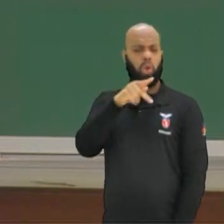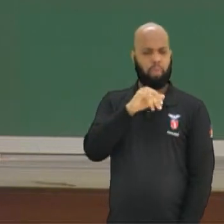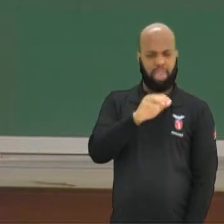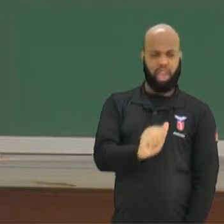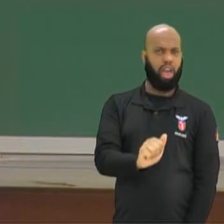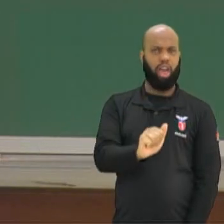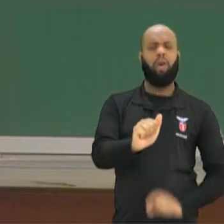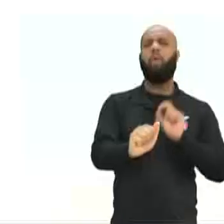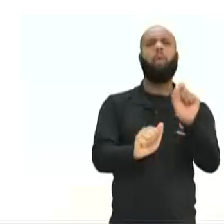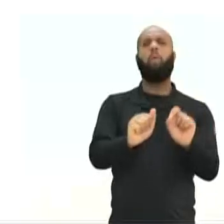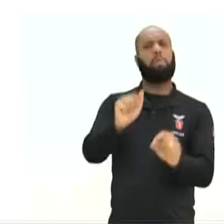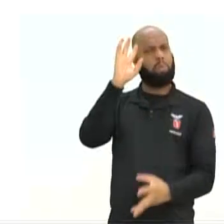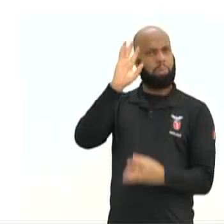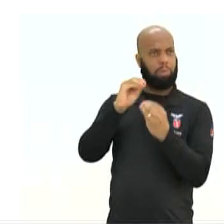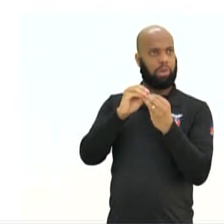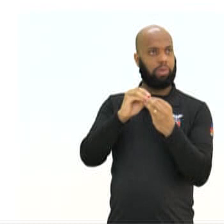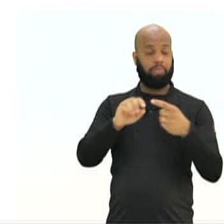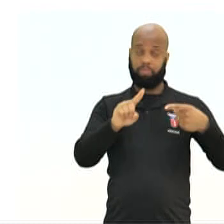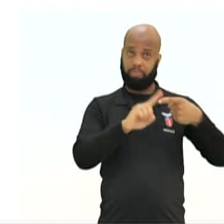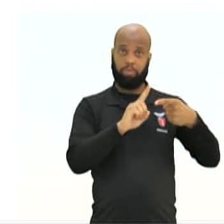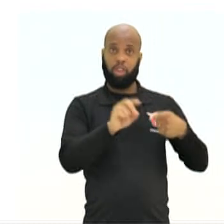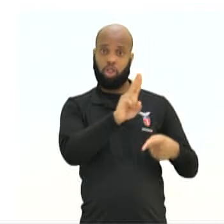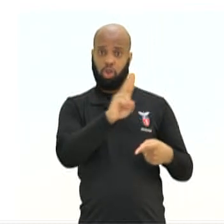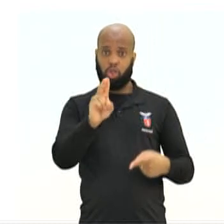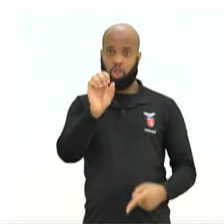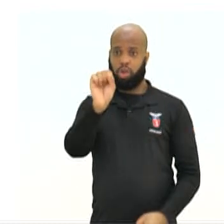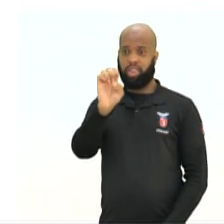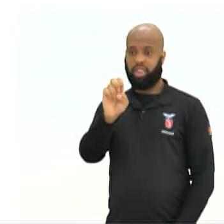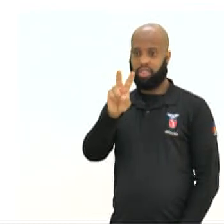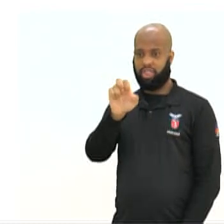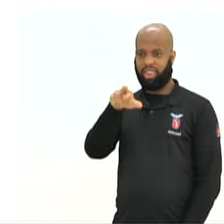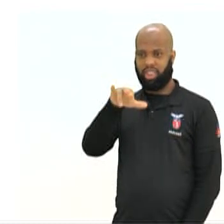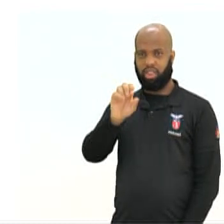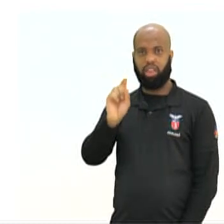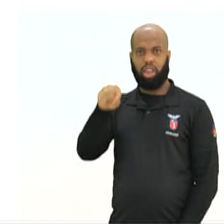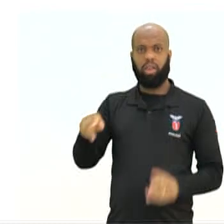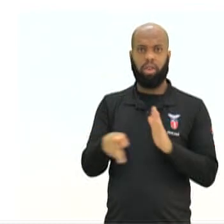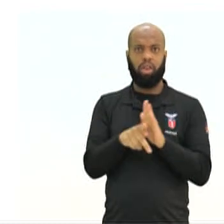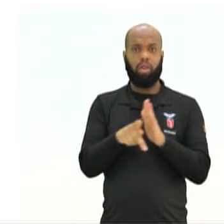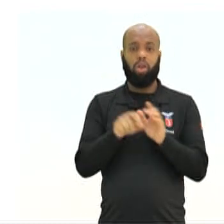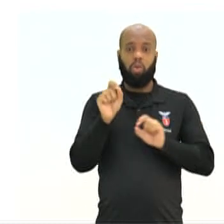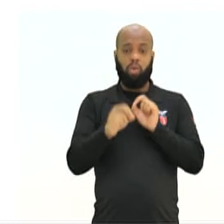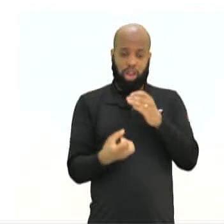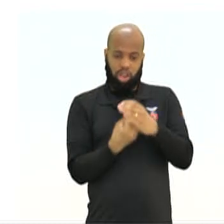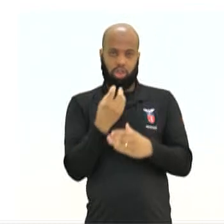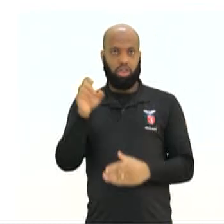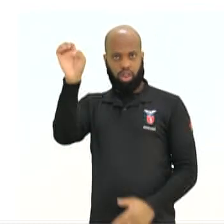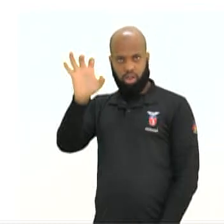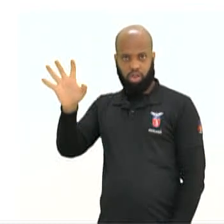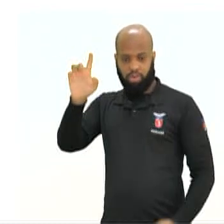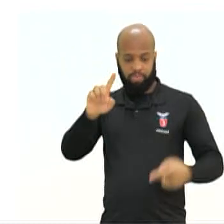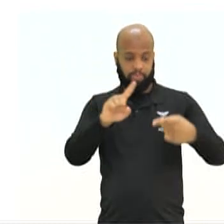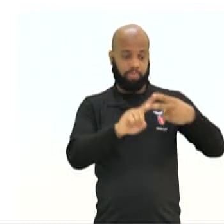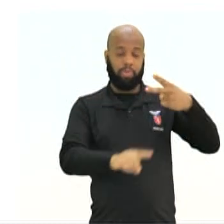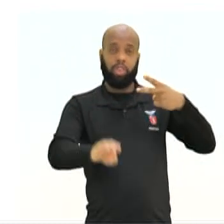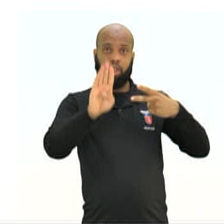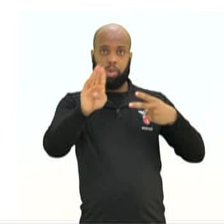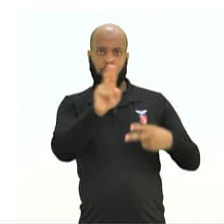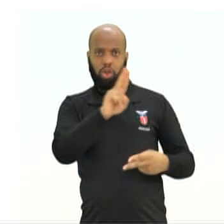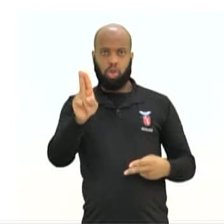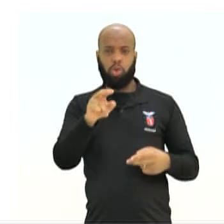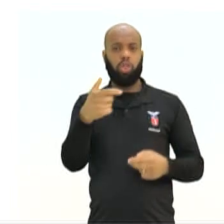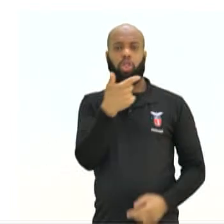que, letra A, o nome Severino pode ser outro de origem europeia? Letra B, o nome Severino não pode ser